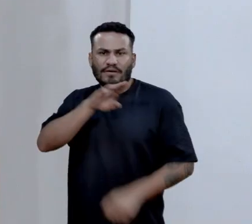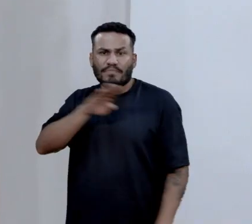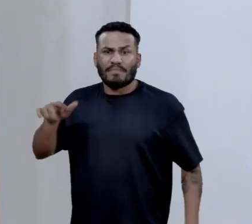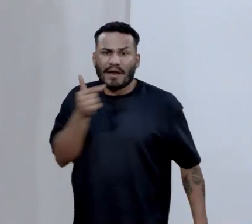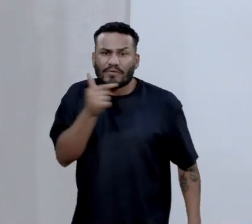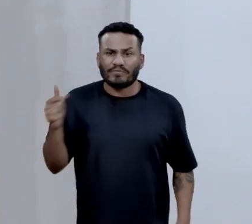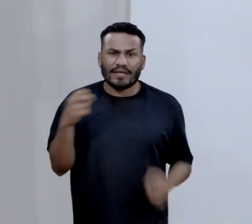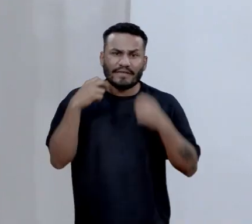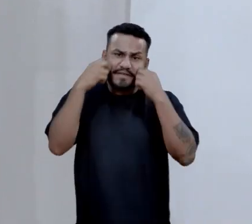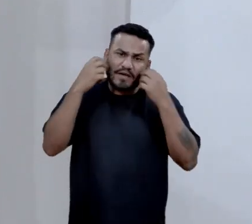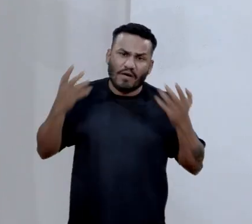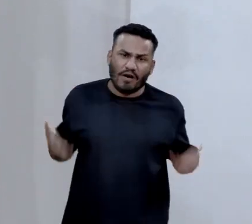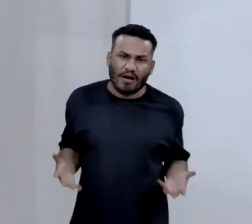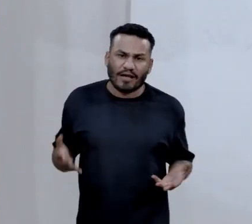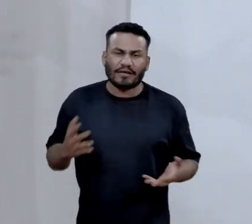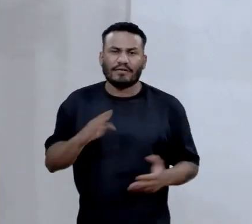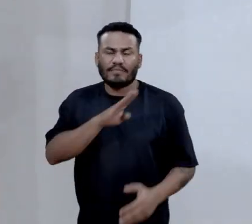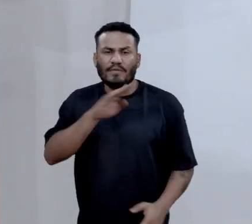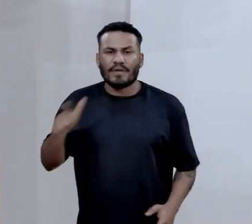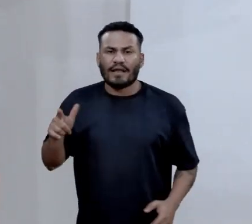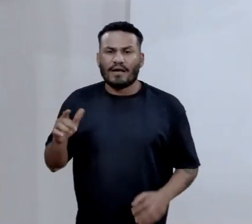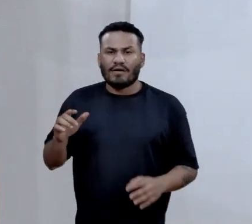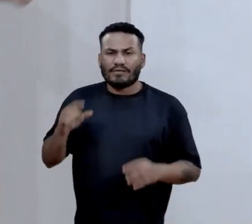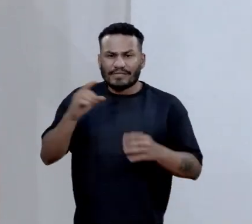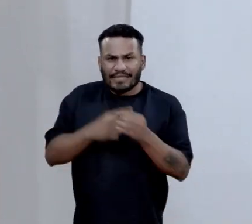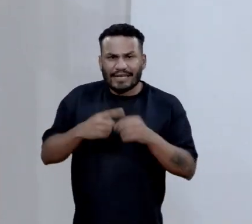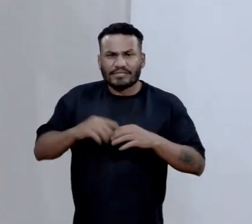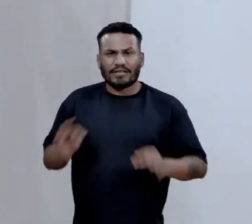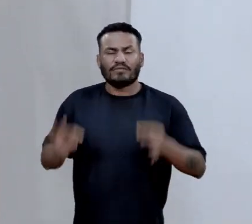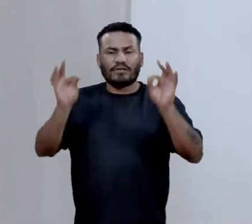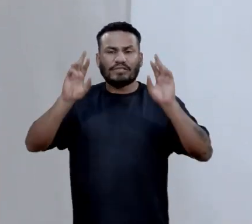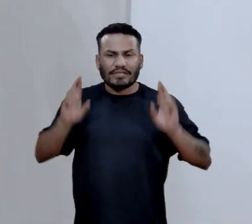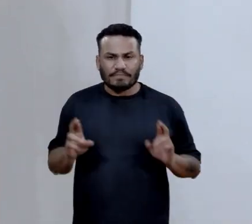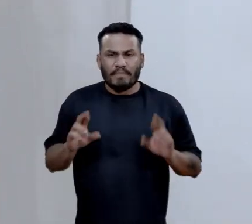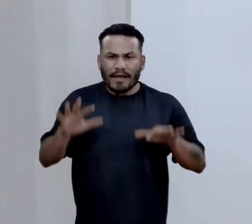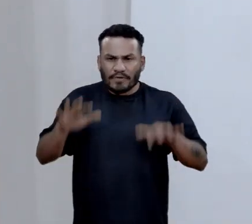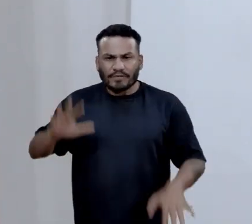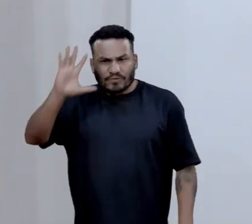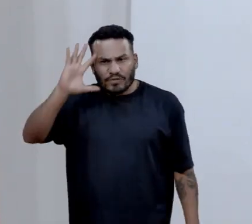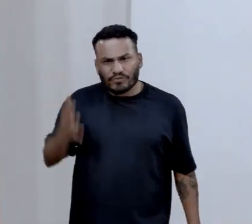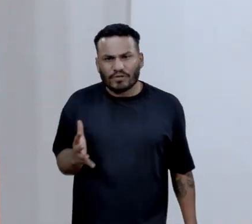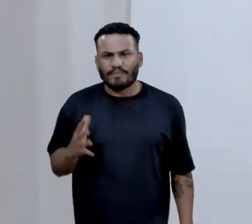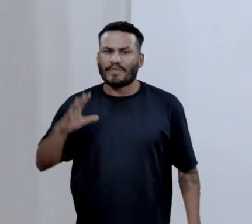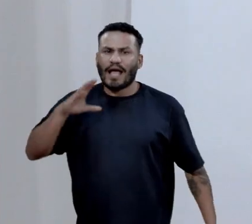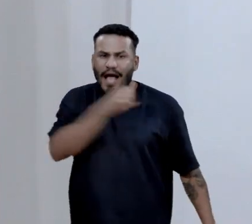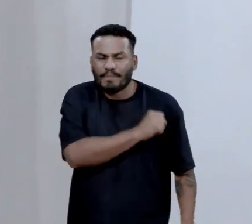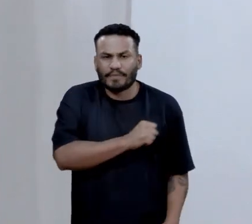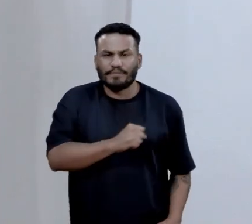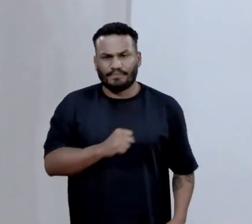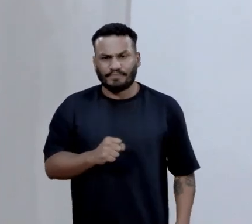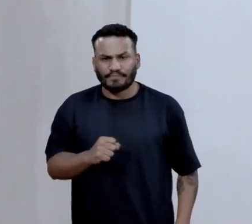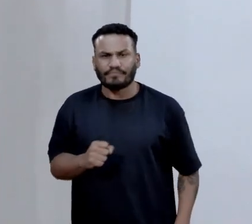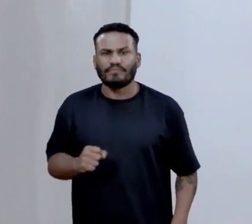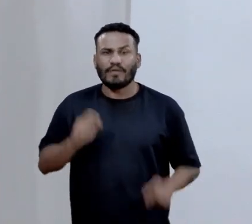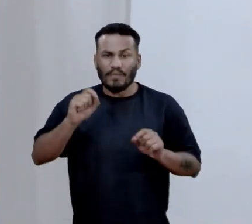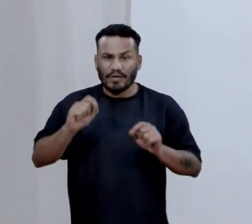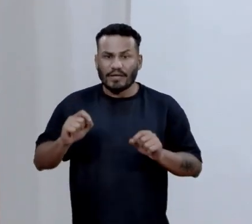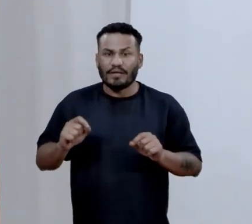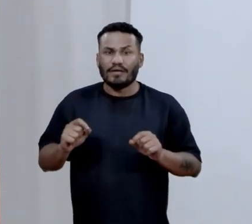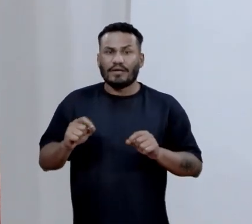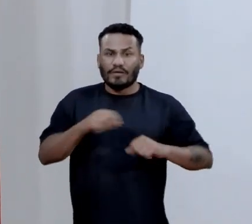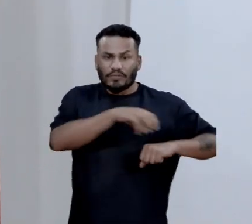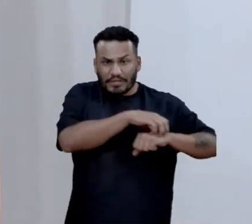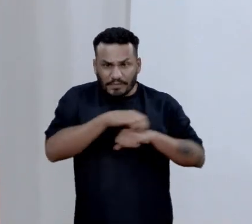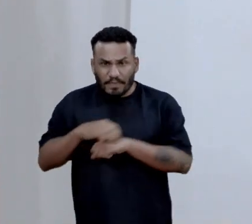tem, que vergonha, gente. Blumenau é cidade tecnológica. Eu espero que isso seja solucionado o mais rápido possível para que o